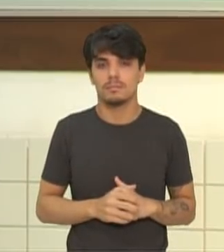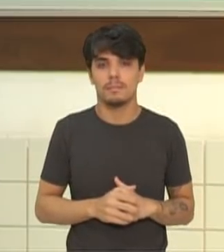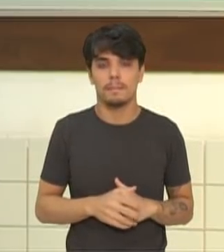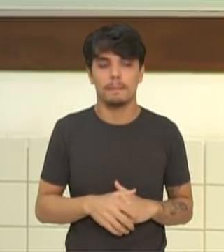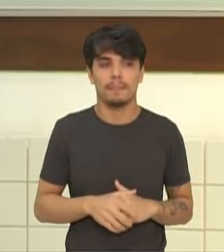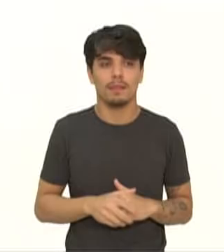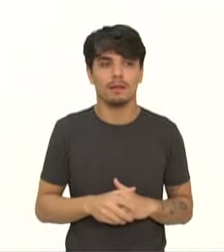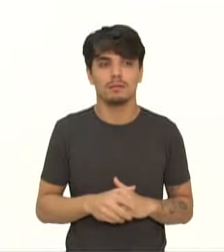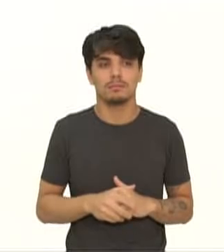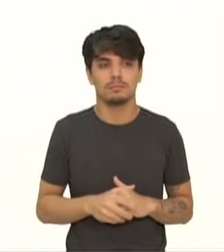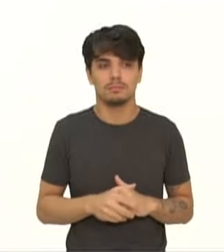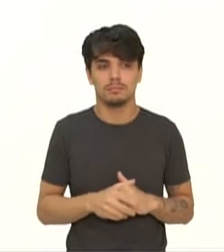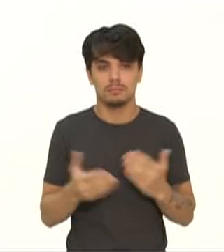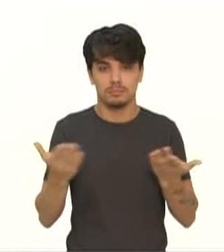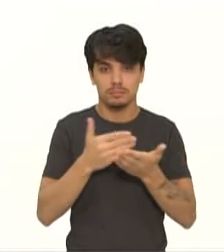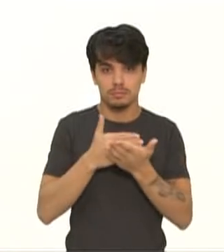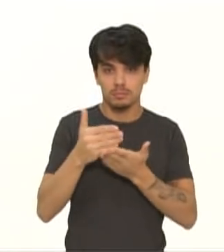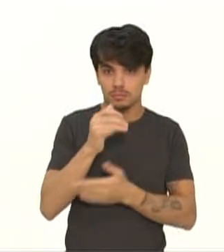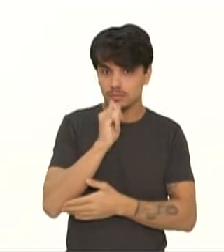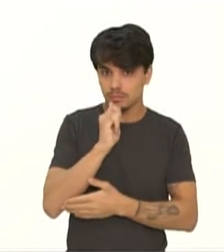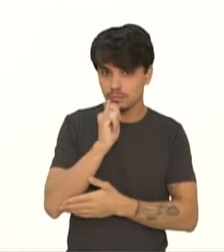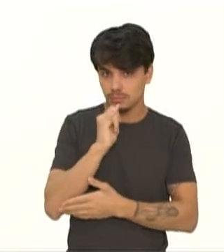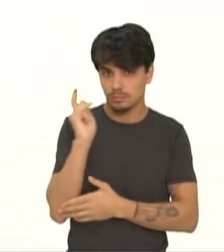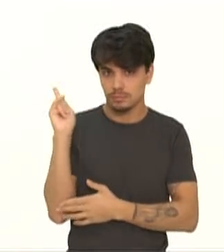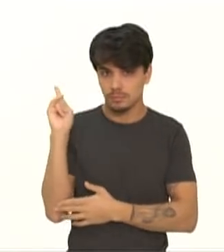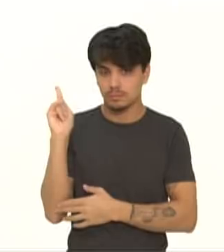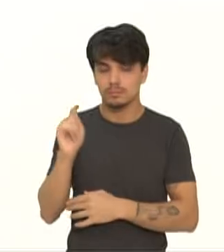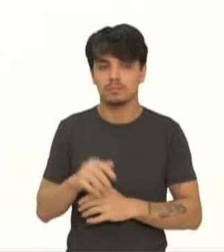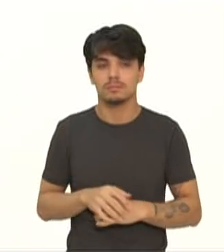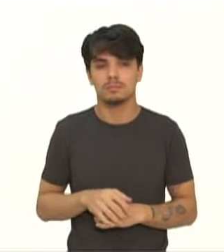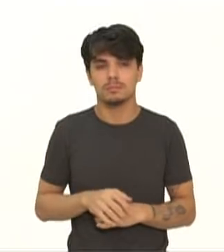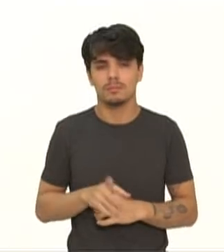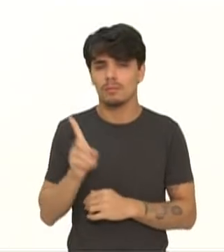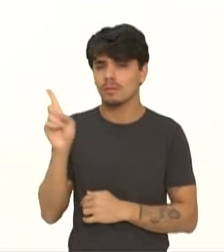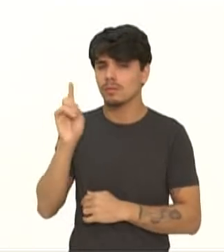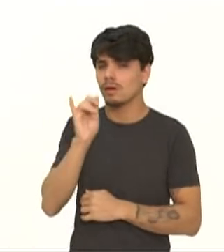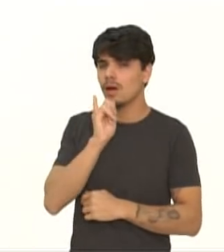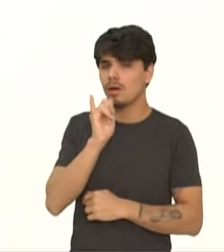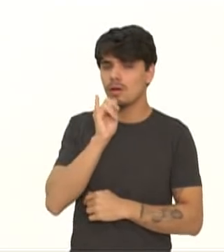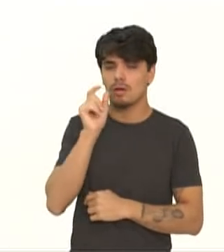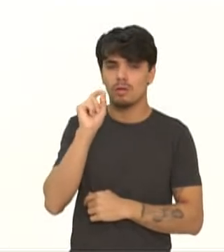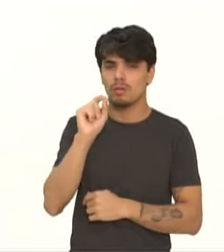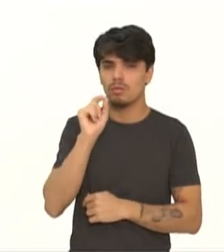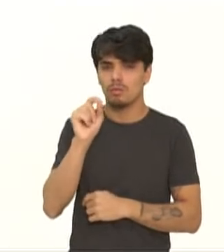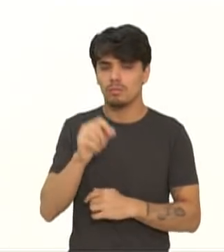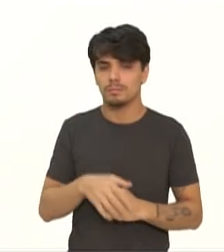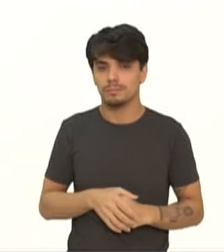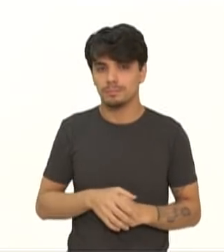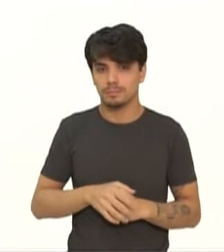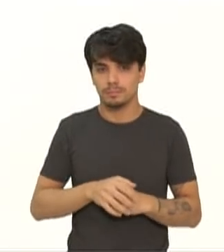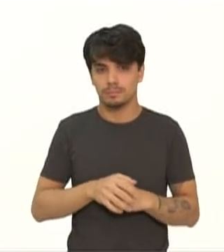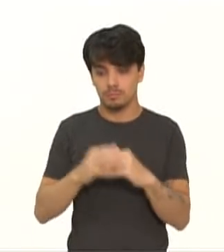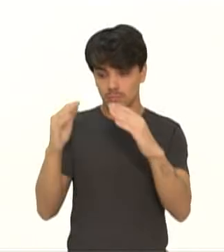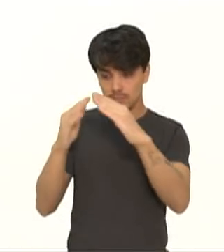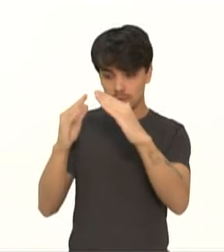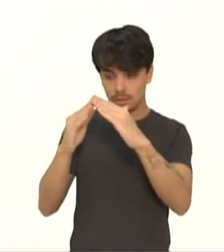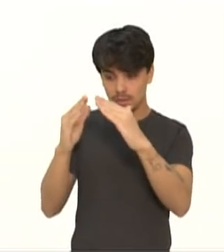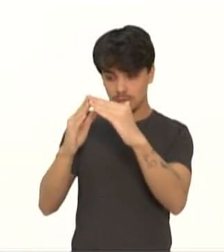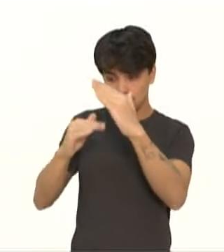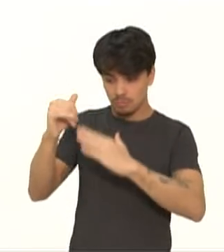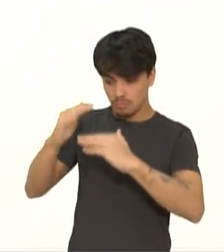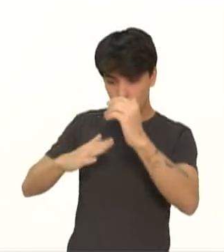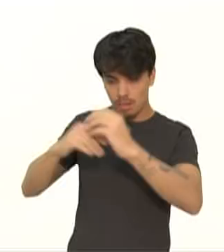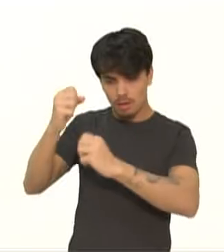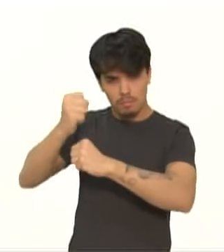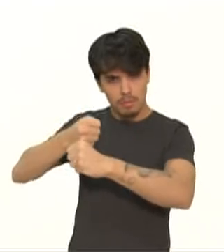Então, vamos começar com um exemplo? Vamos lá? Então, nesse exemplo, uma residência foi construída